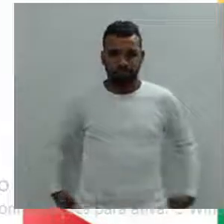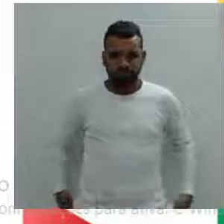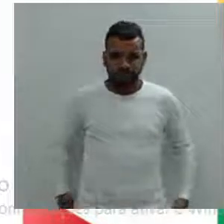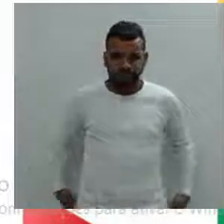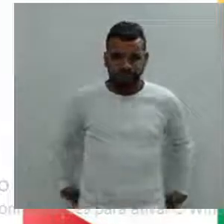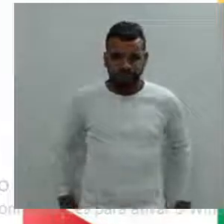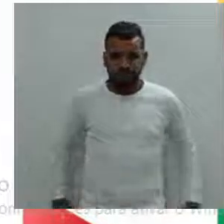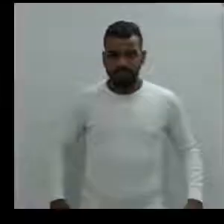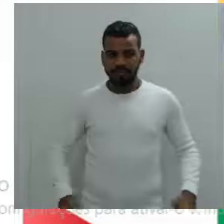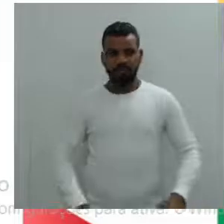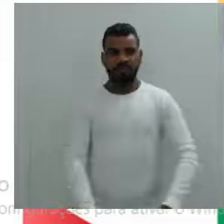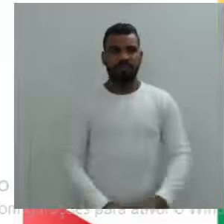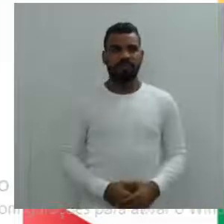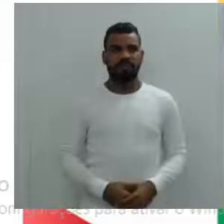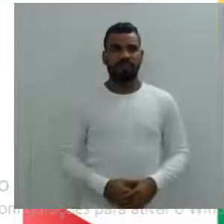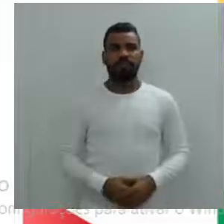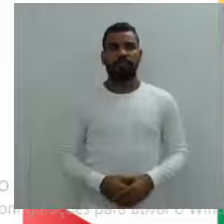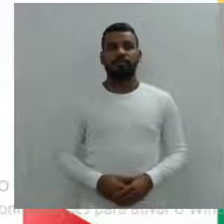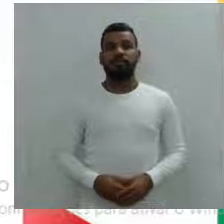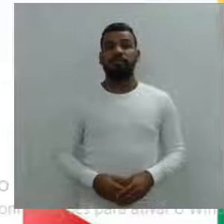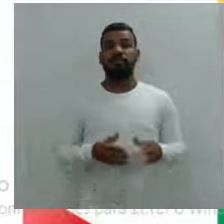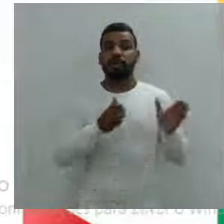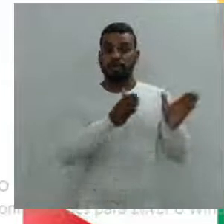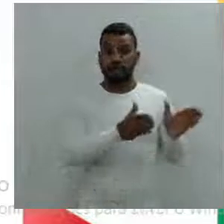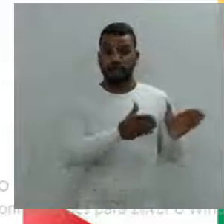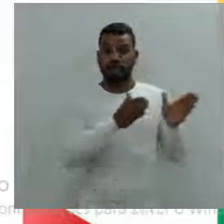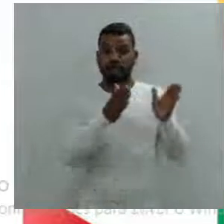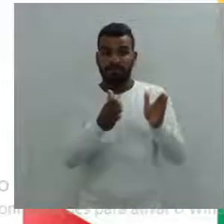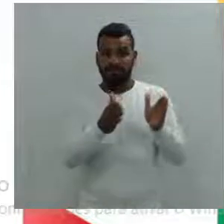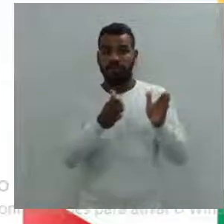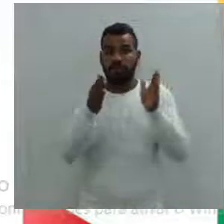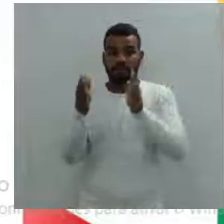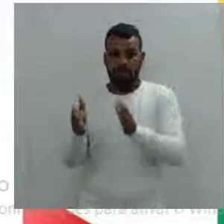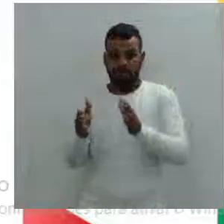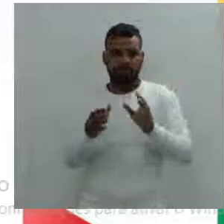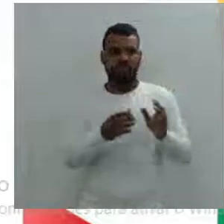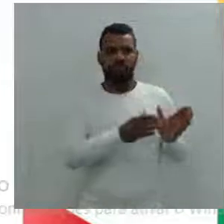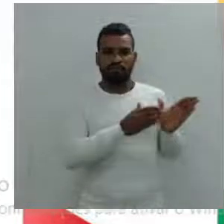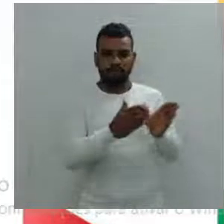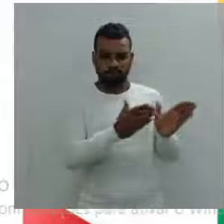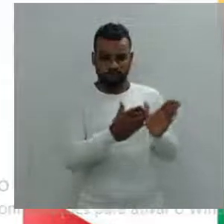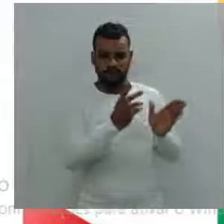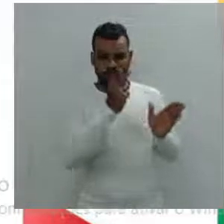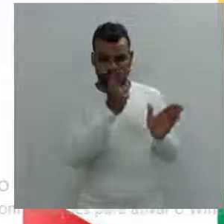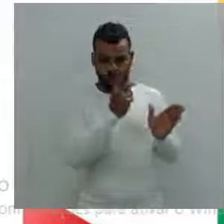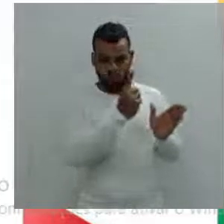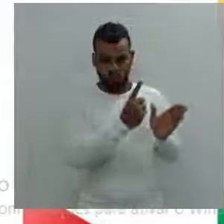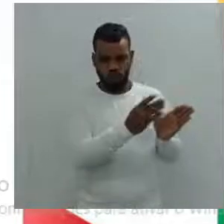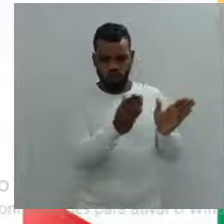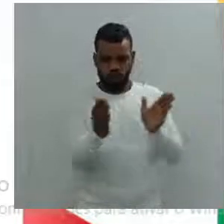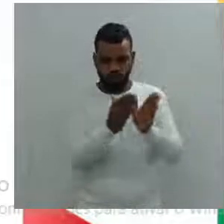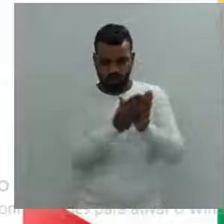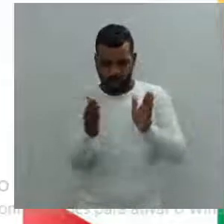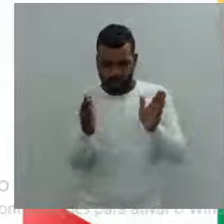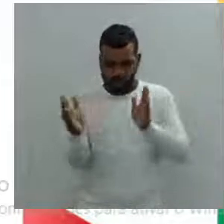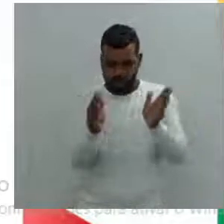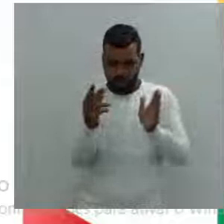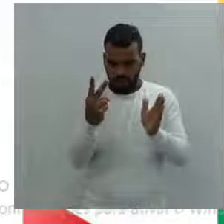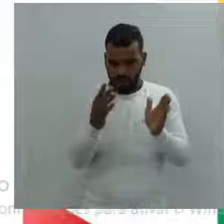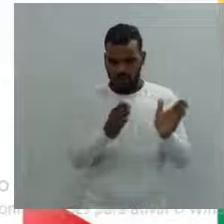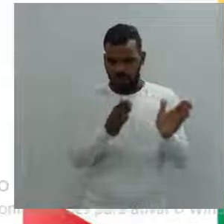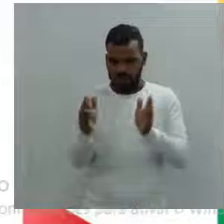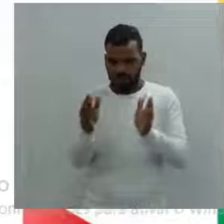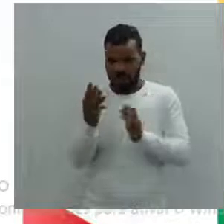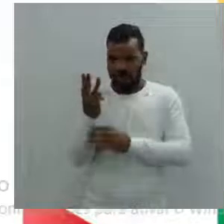A fase 3 barra fase 4, eu deixei fase 3 aí na tela e não botei a 4 porque para mim é uma só. Tem